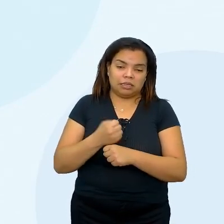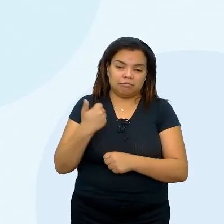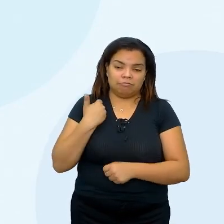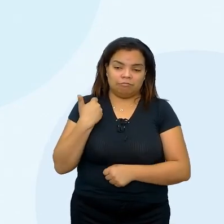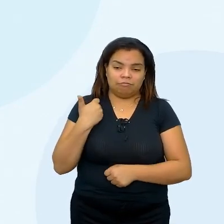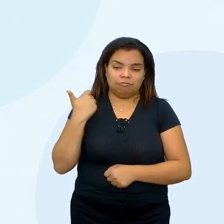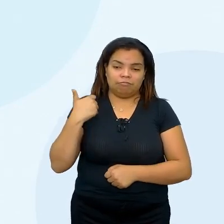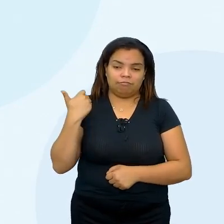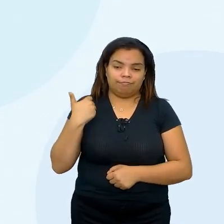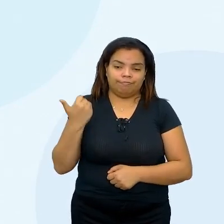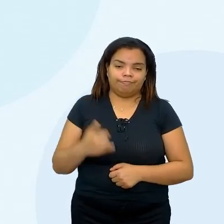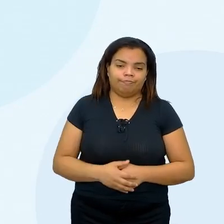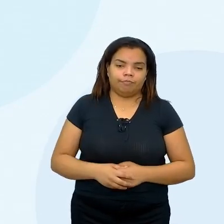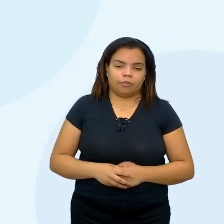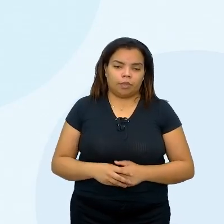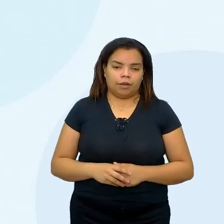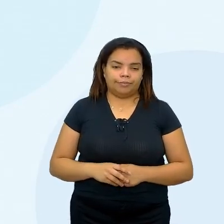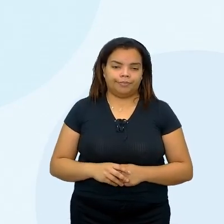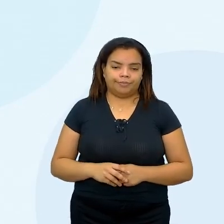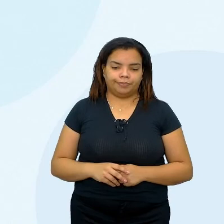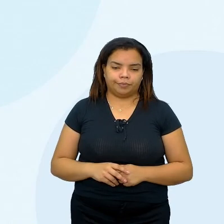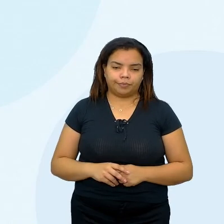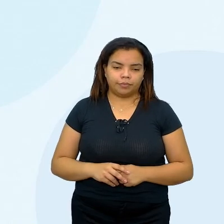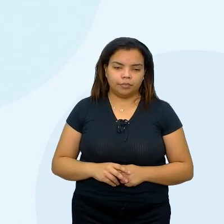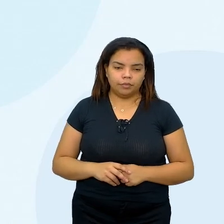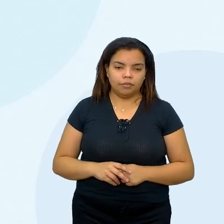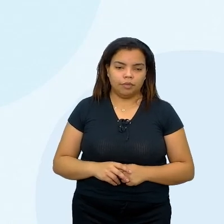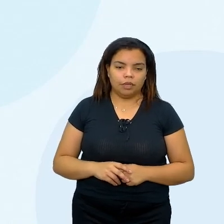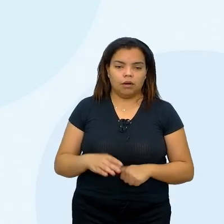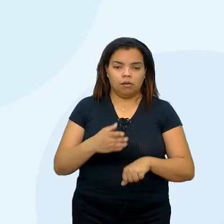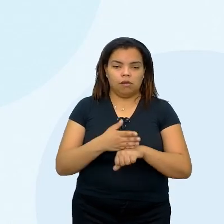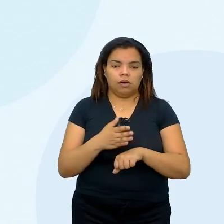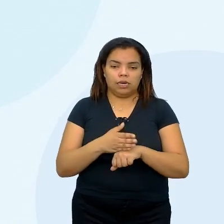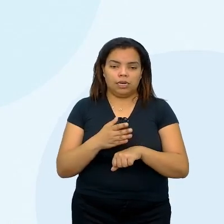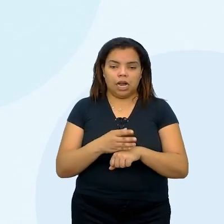tratamento, no caso, consiste em atrasar o desenvolvimento da